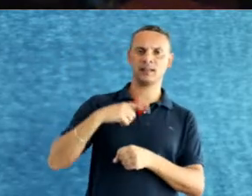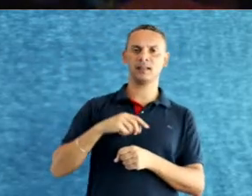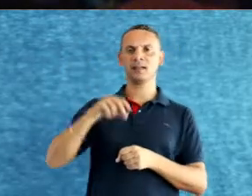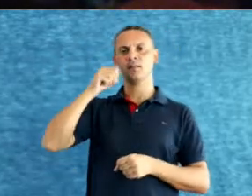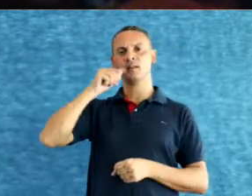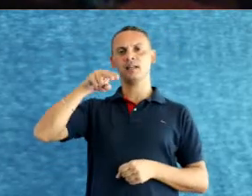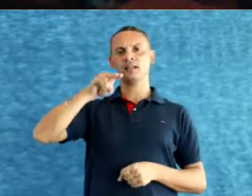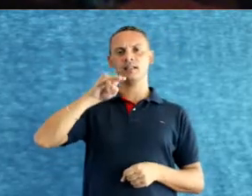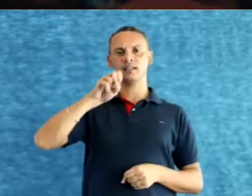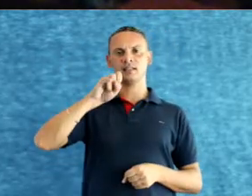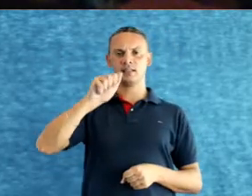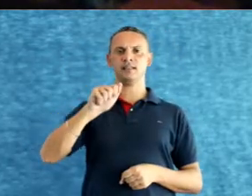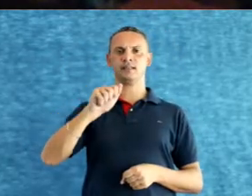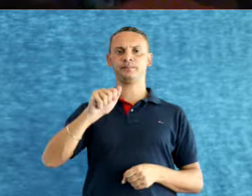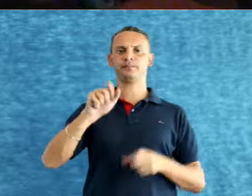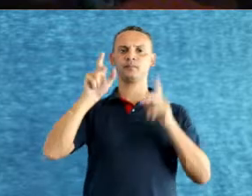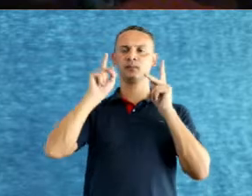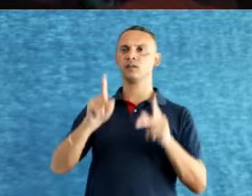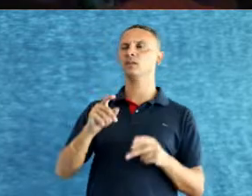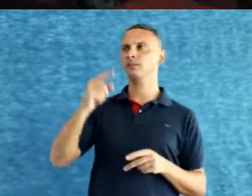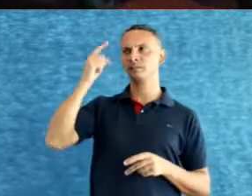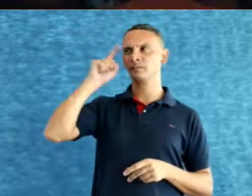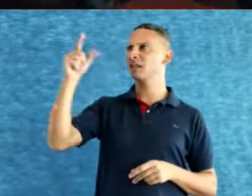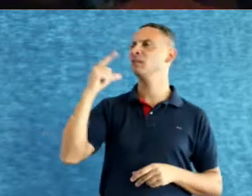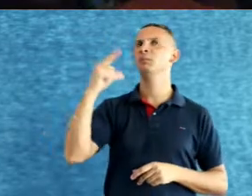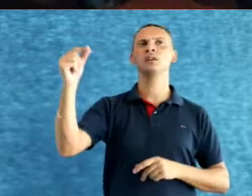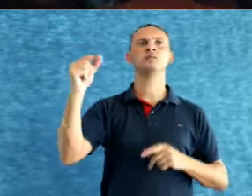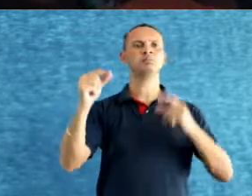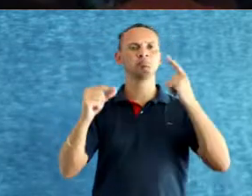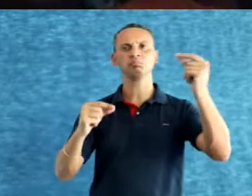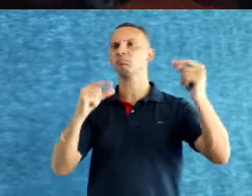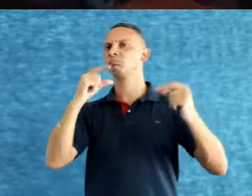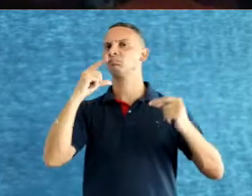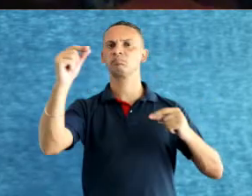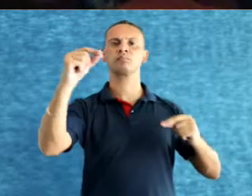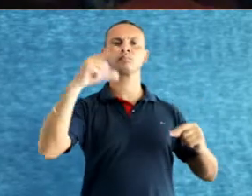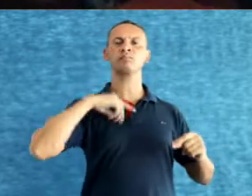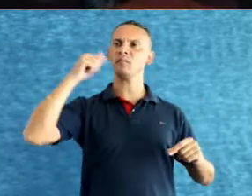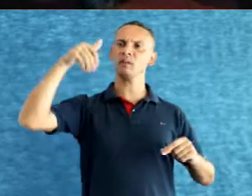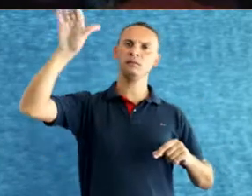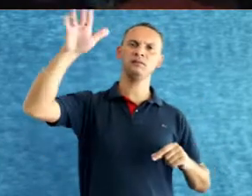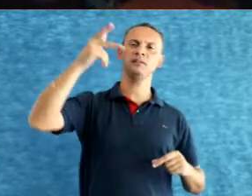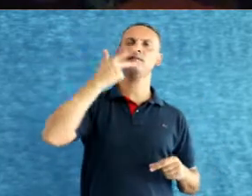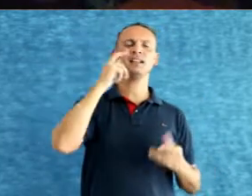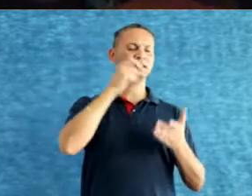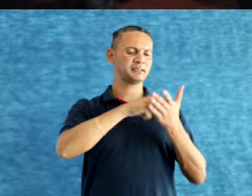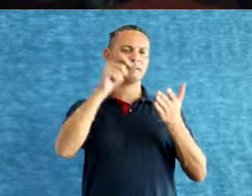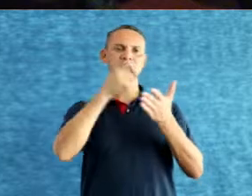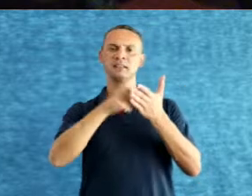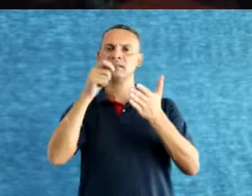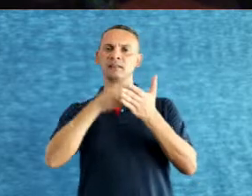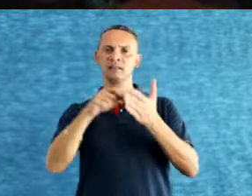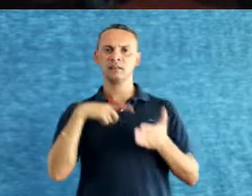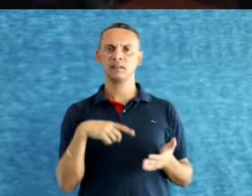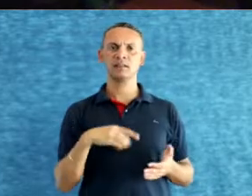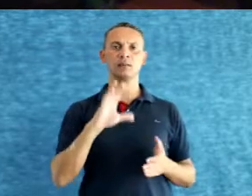mundo não começou do jeito que a gente encontra, que nós encontramos. Ele tem uma história, ele tem uma trajetória para chegar até aqui. E